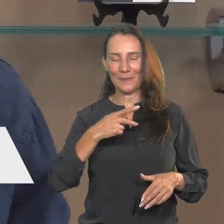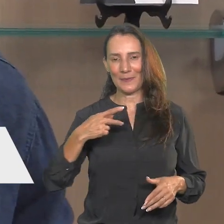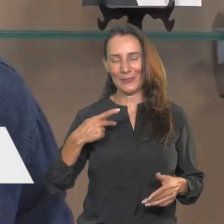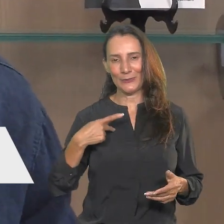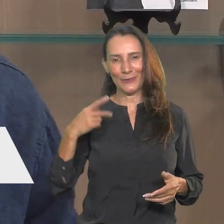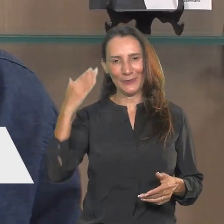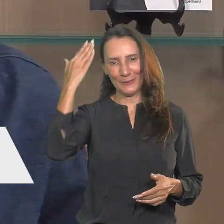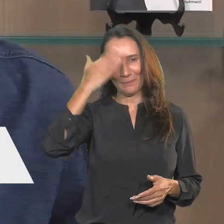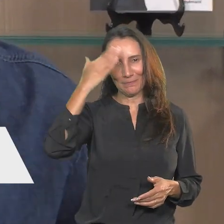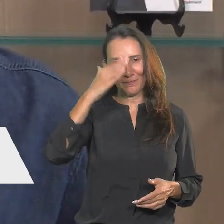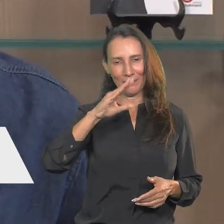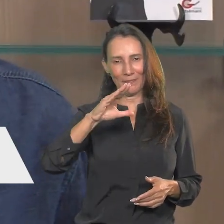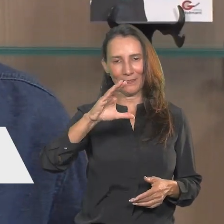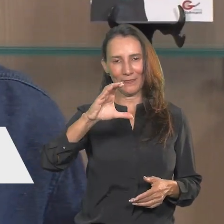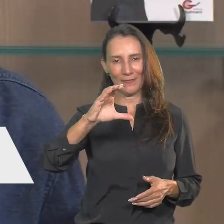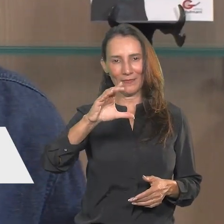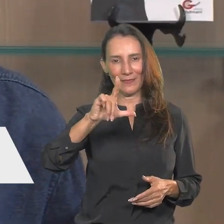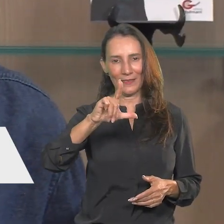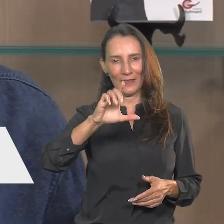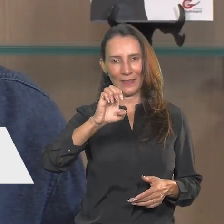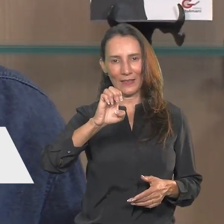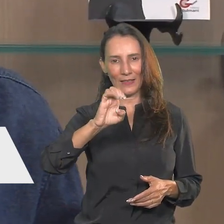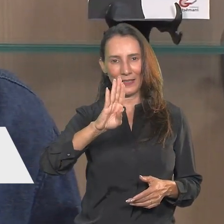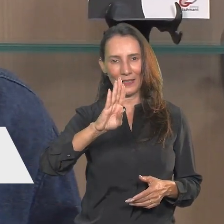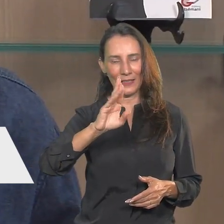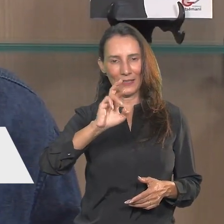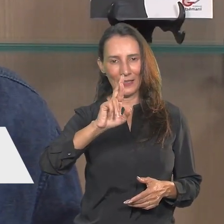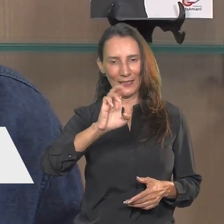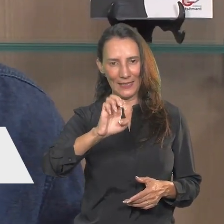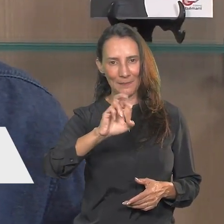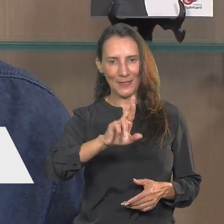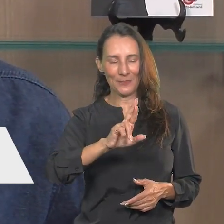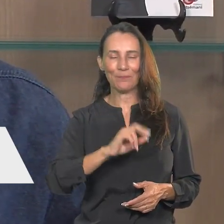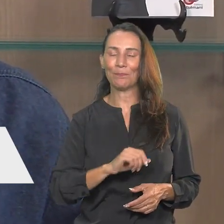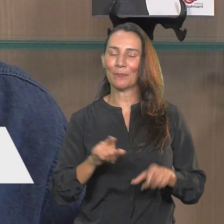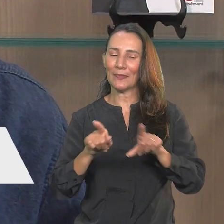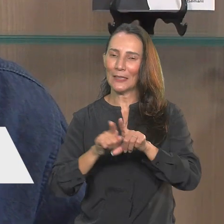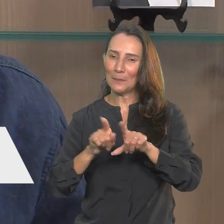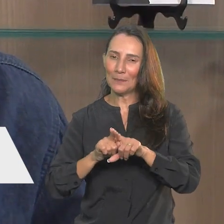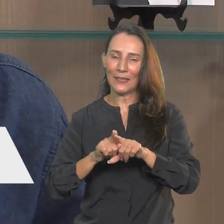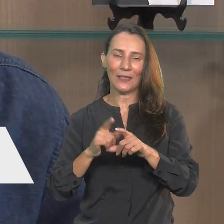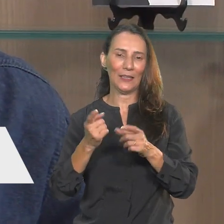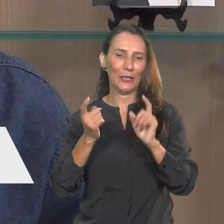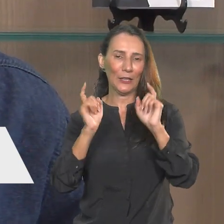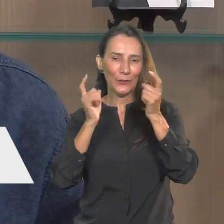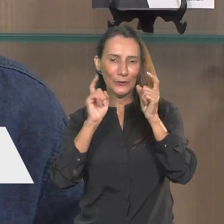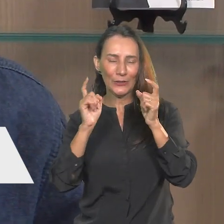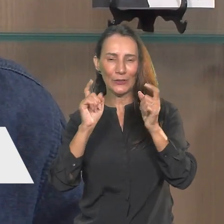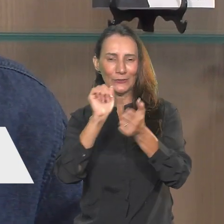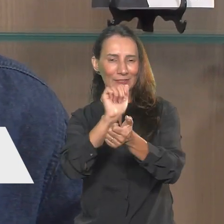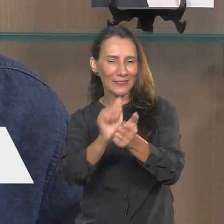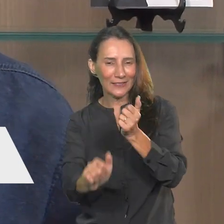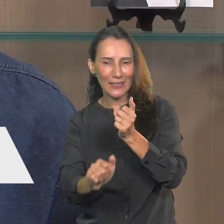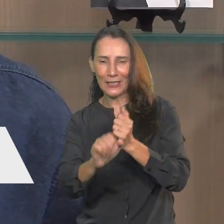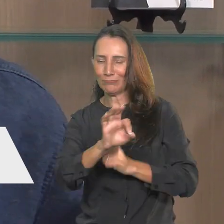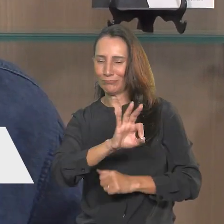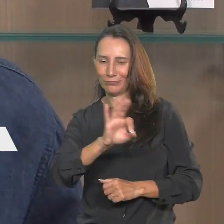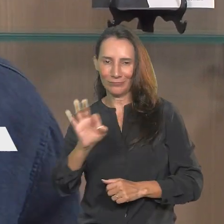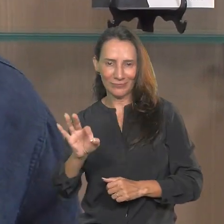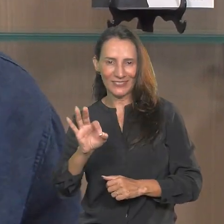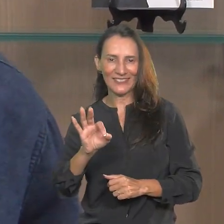equipe maravilhosa. Temos também a reunião dos atletas com Chuai e Stefani, uma equipe também nota